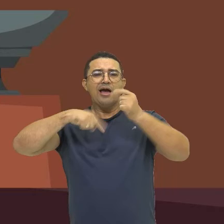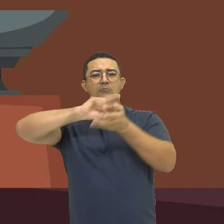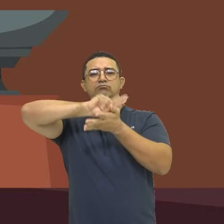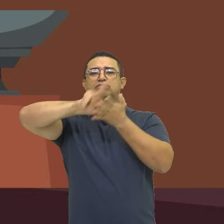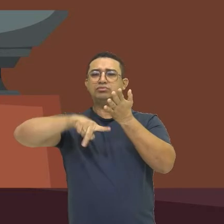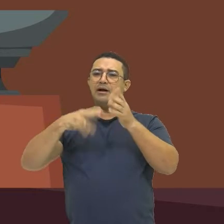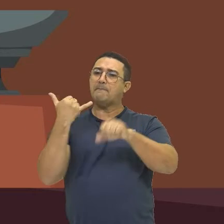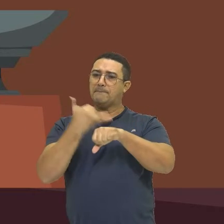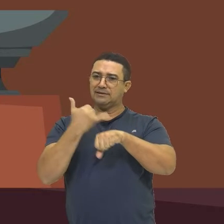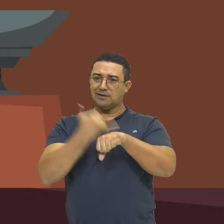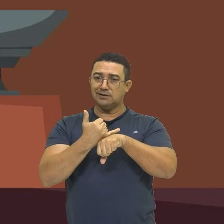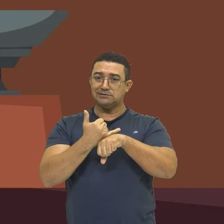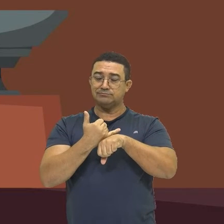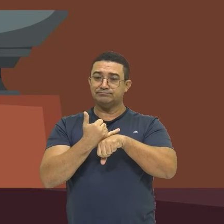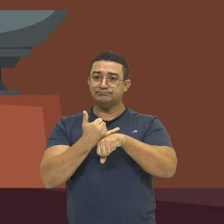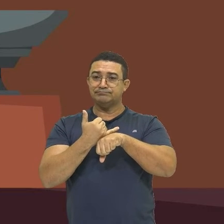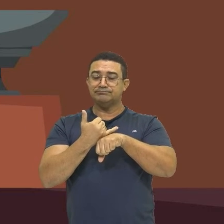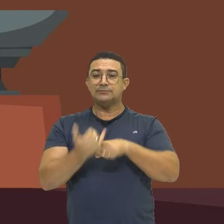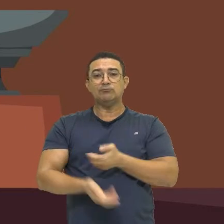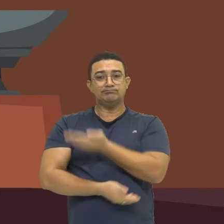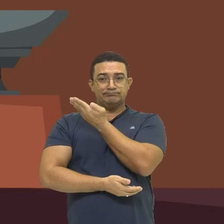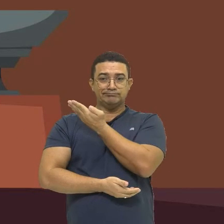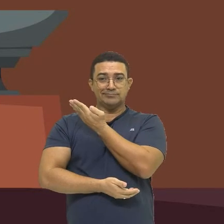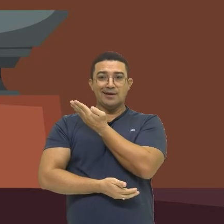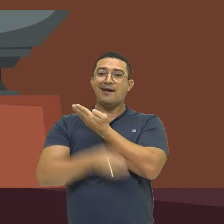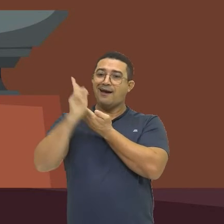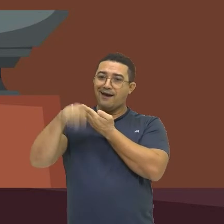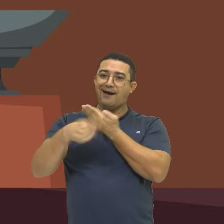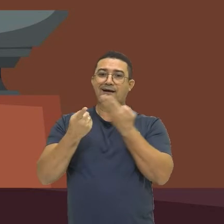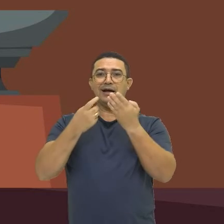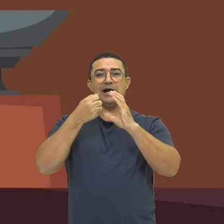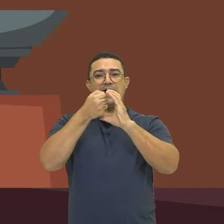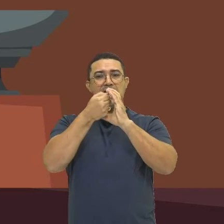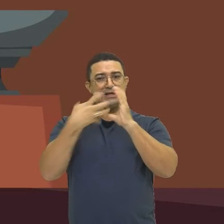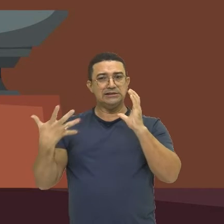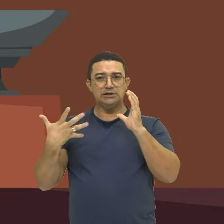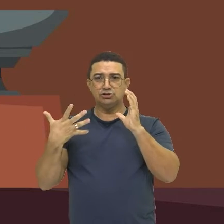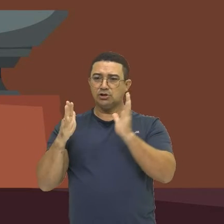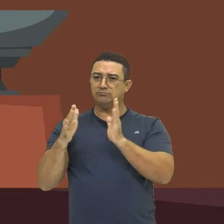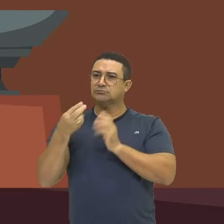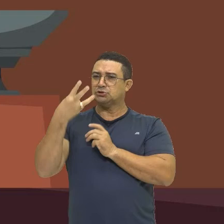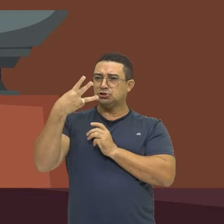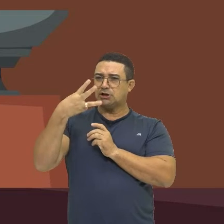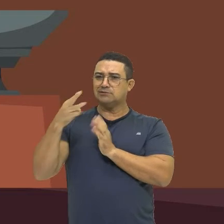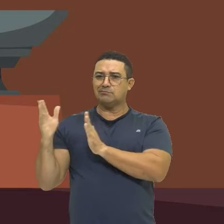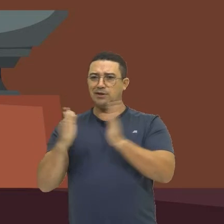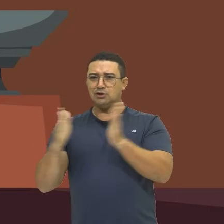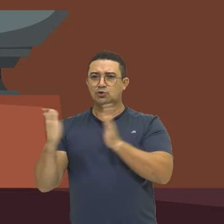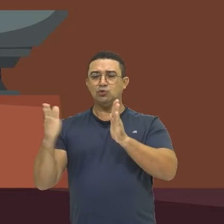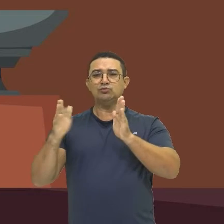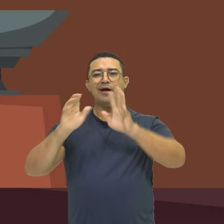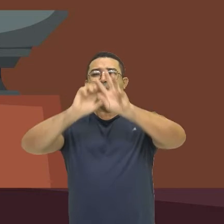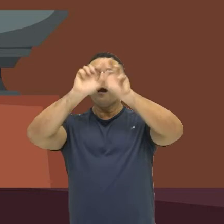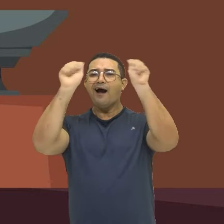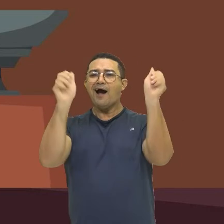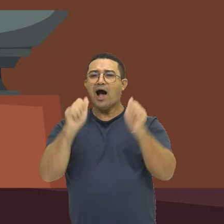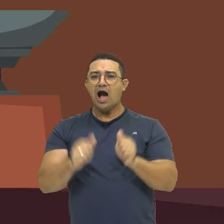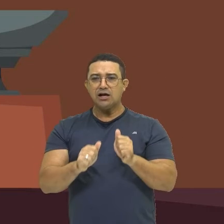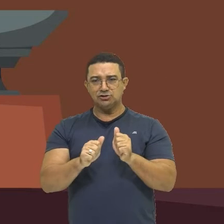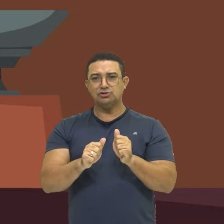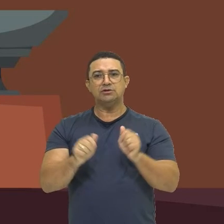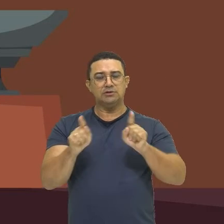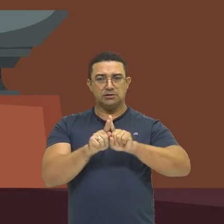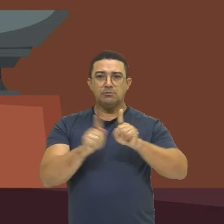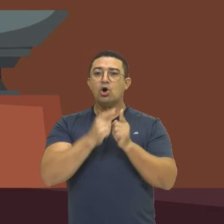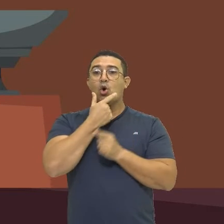são as características desses 3 períodos muito importantes da arte, que o homem vai envolver não só a